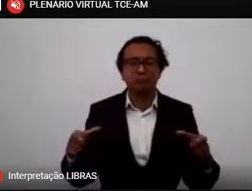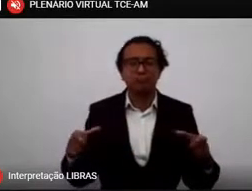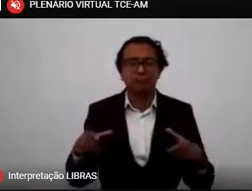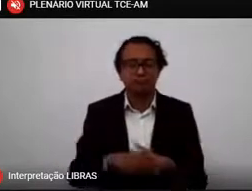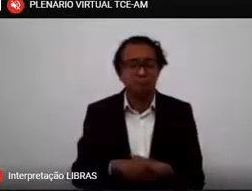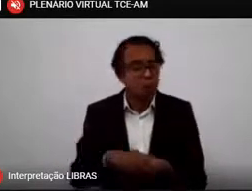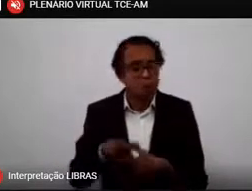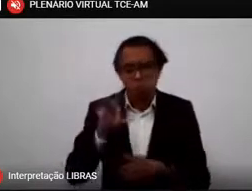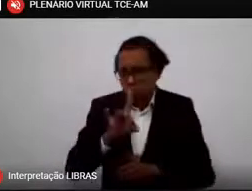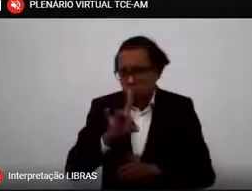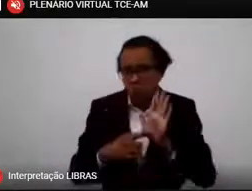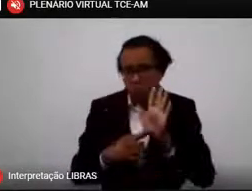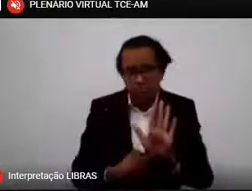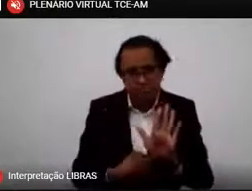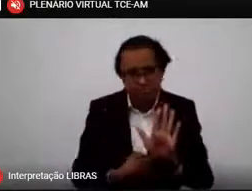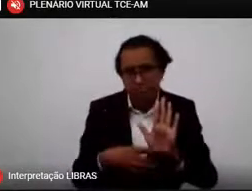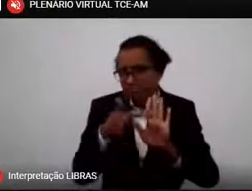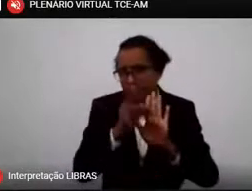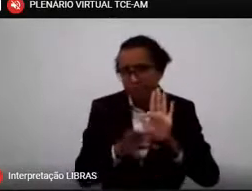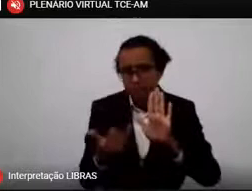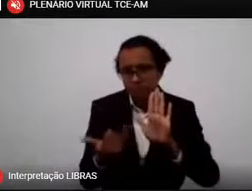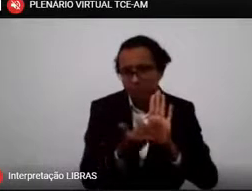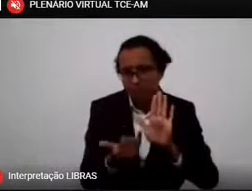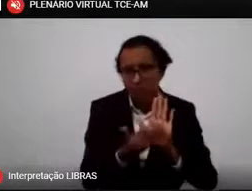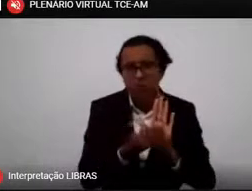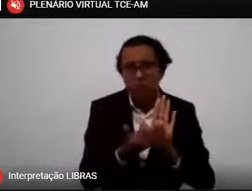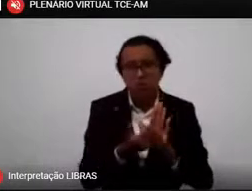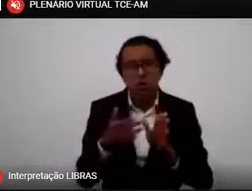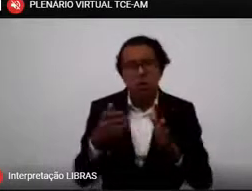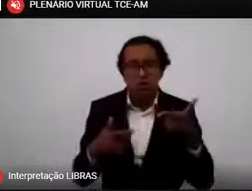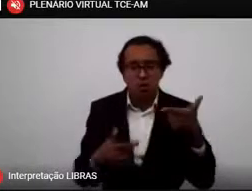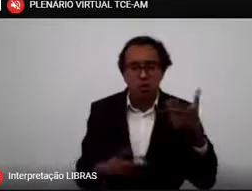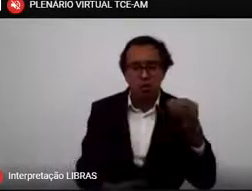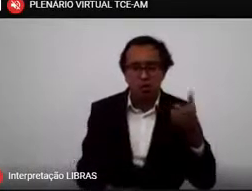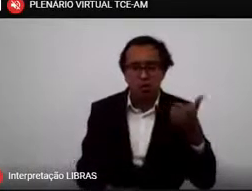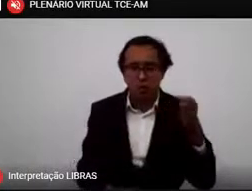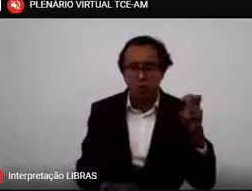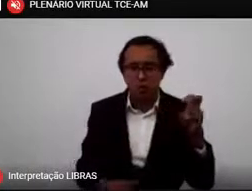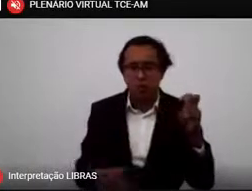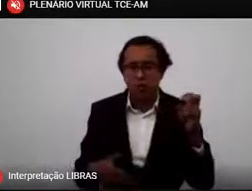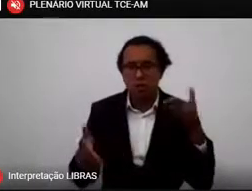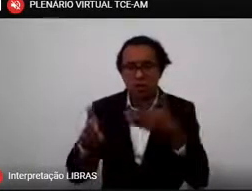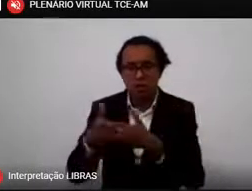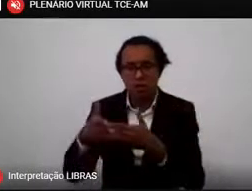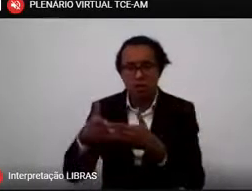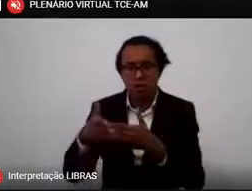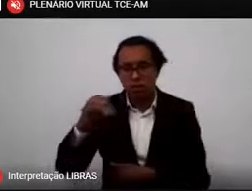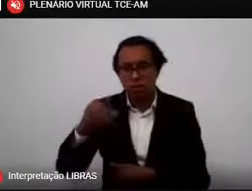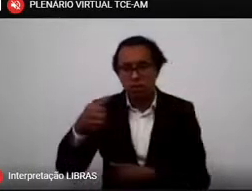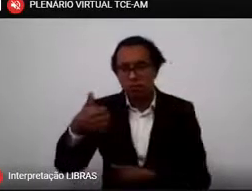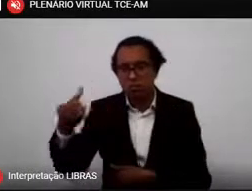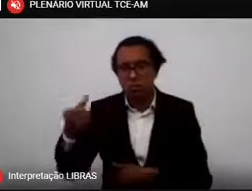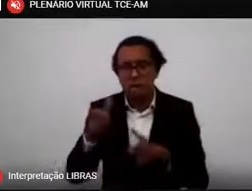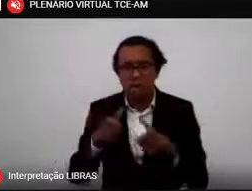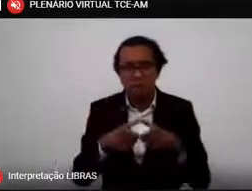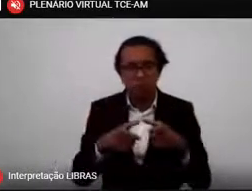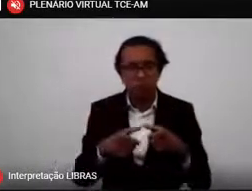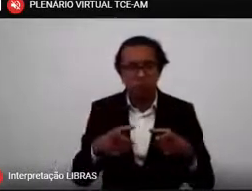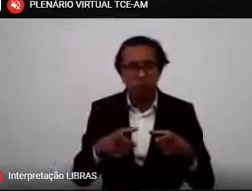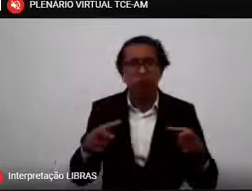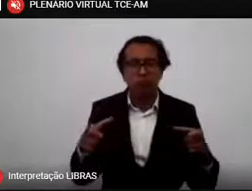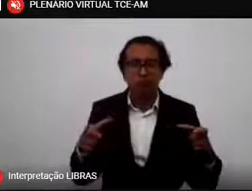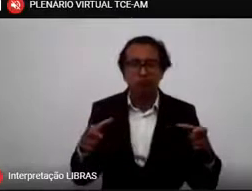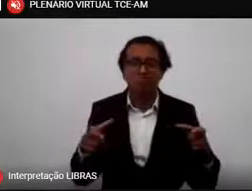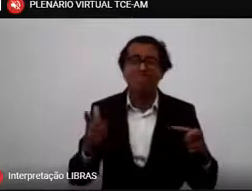para mostrar os dados aí, desde o período 2015 e 2016, o enorme crescimento. O desmatamento vem crescendo há